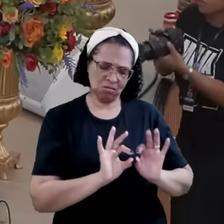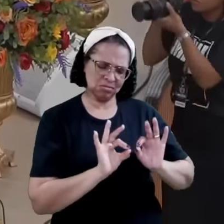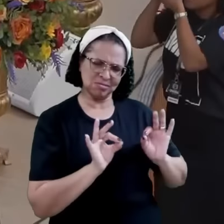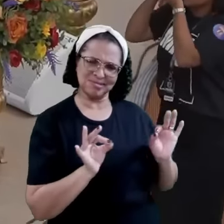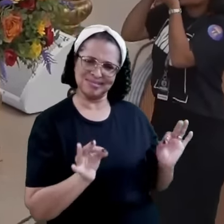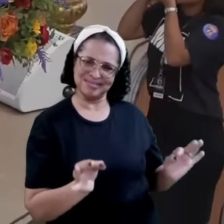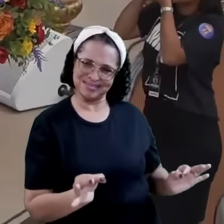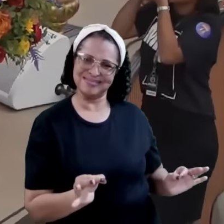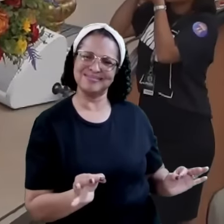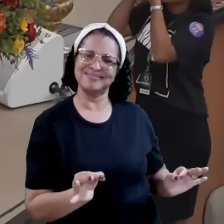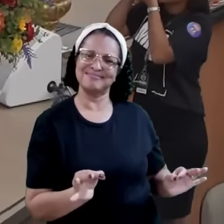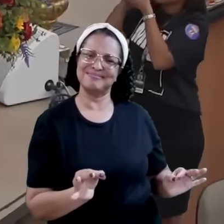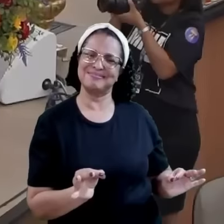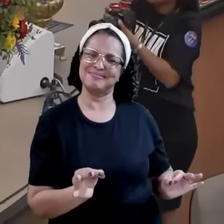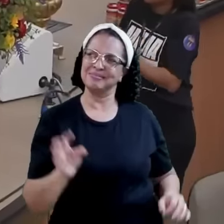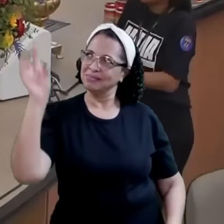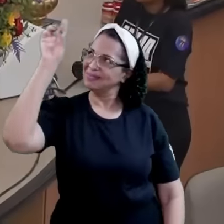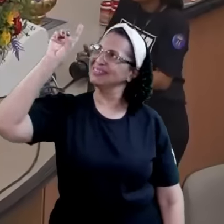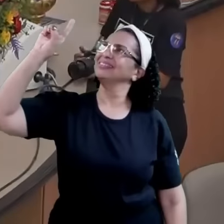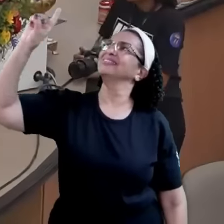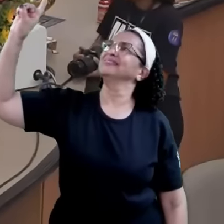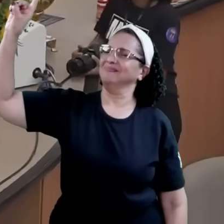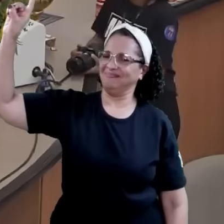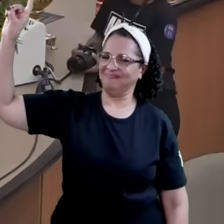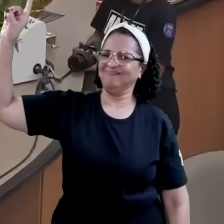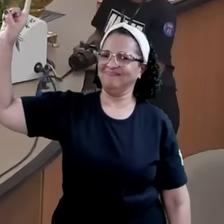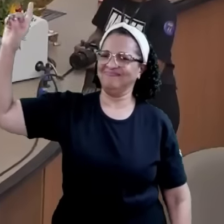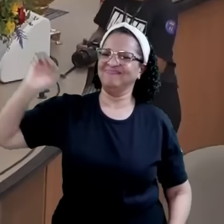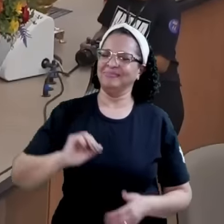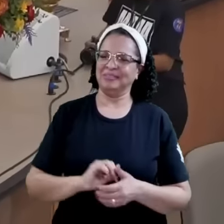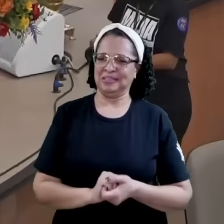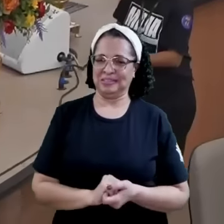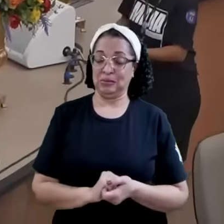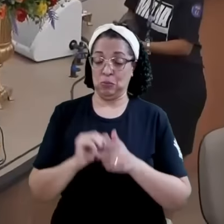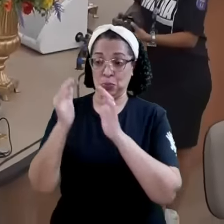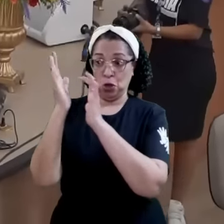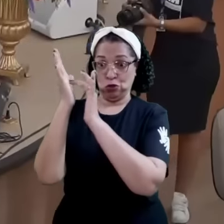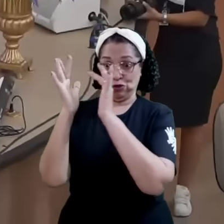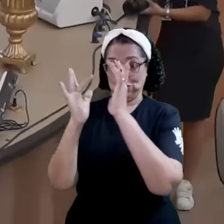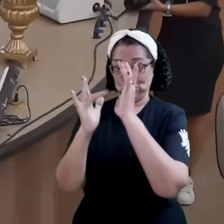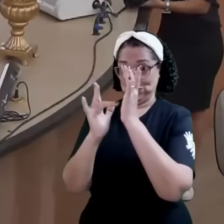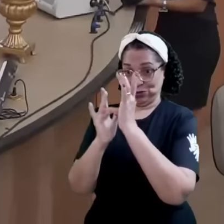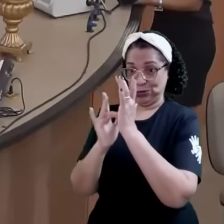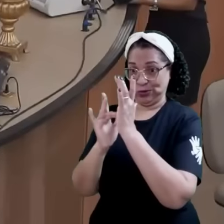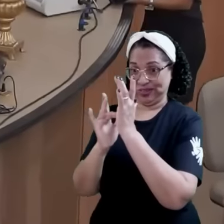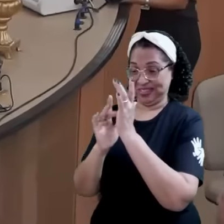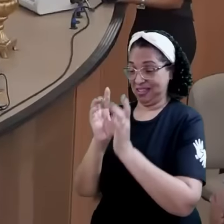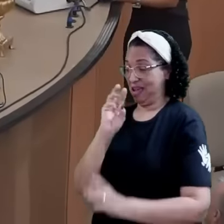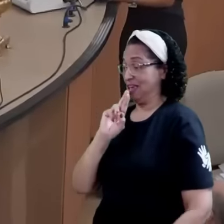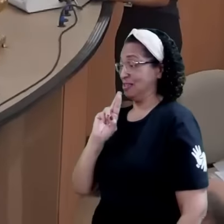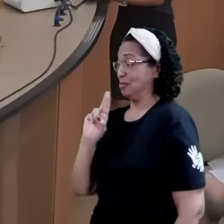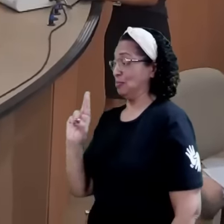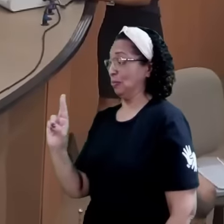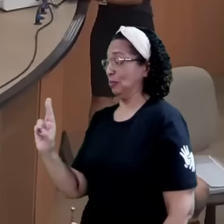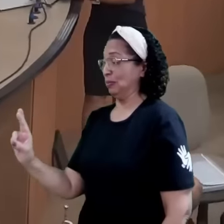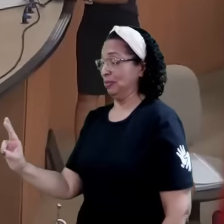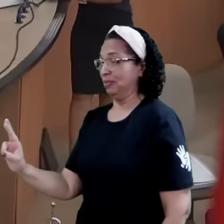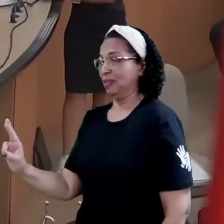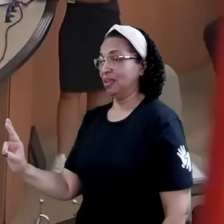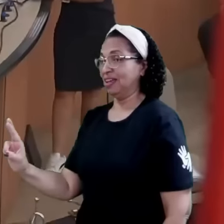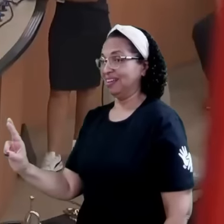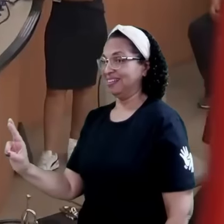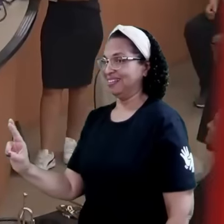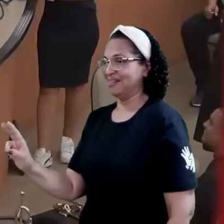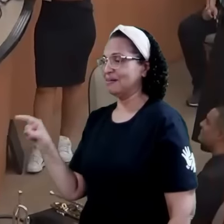deu Jes ol Bart meil disse o que queres que eu te faça Ô